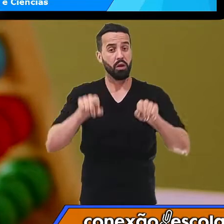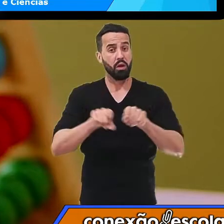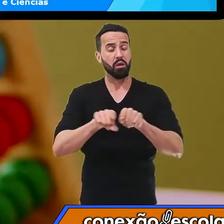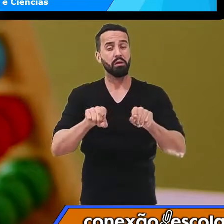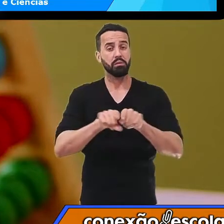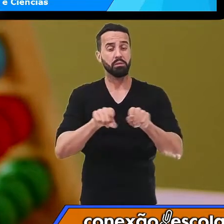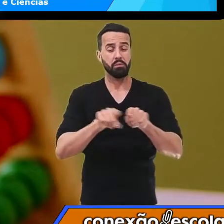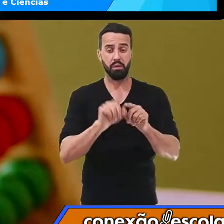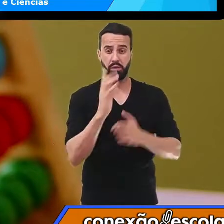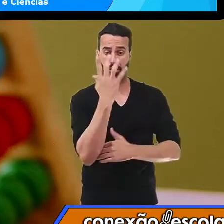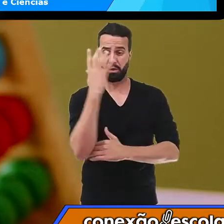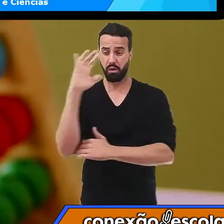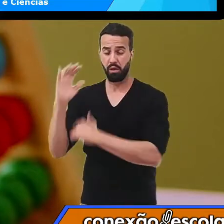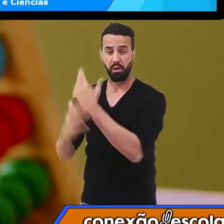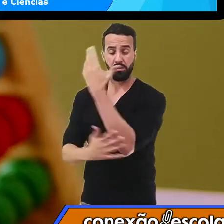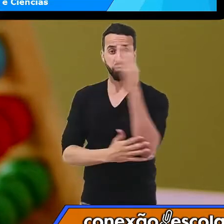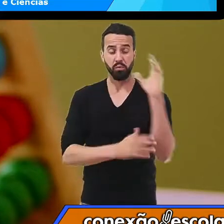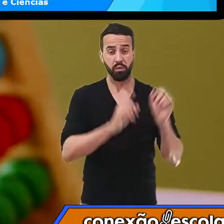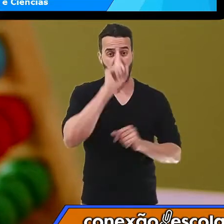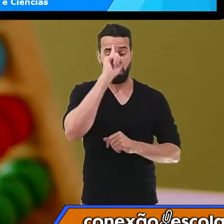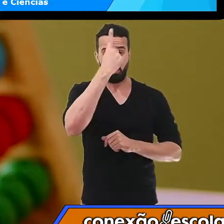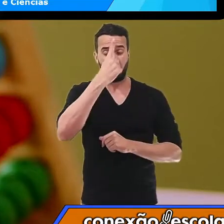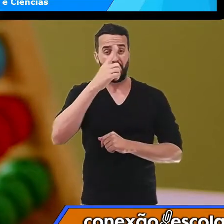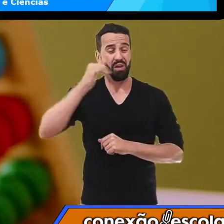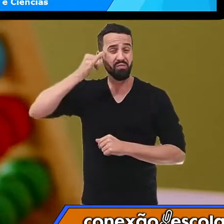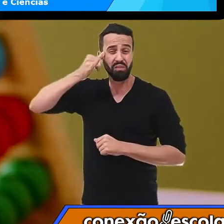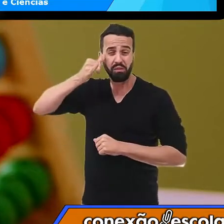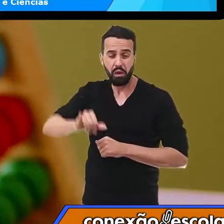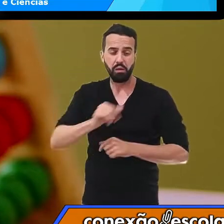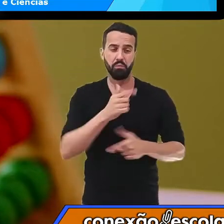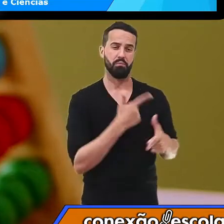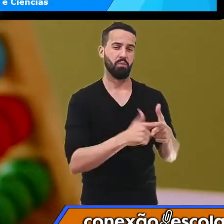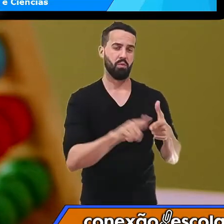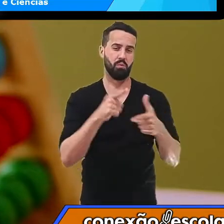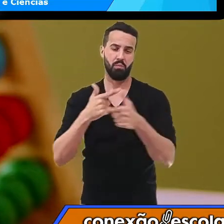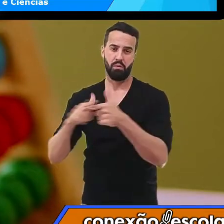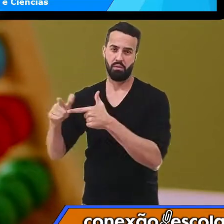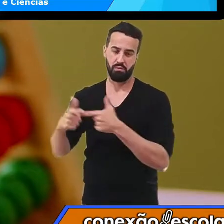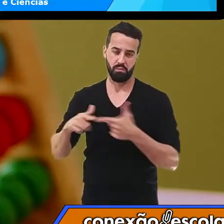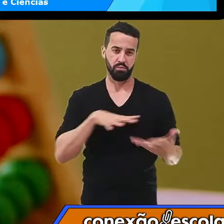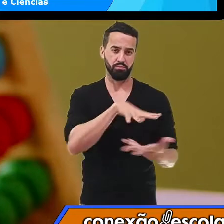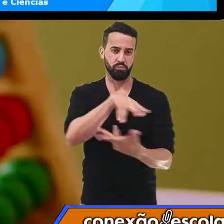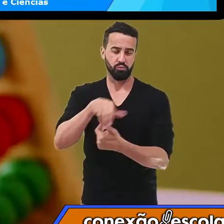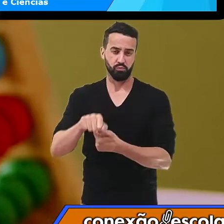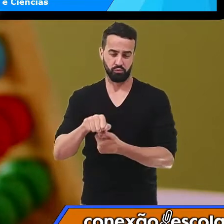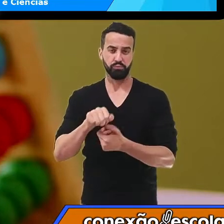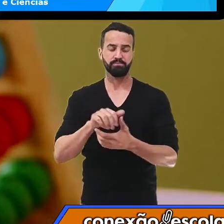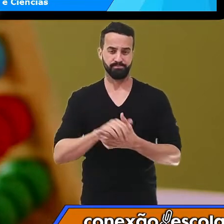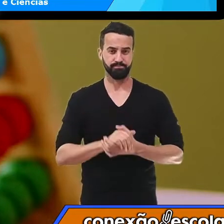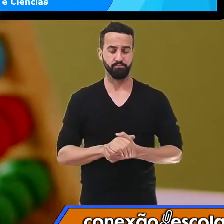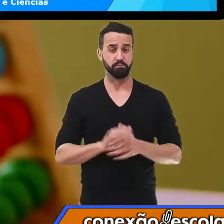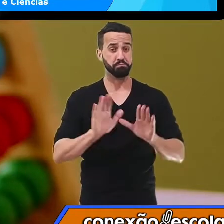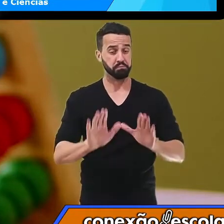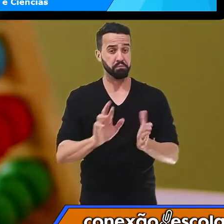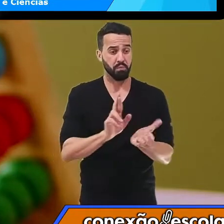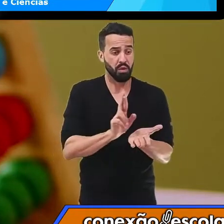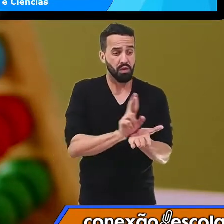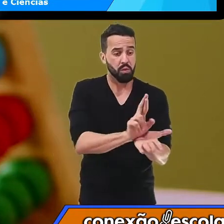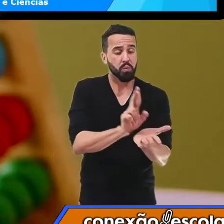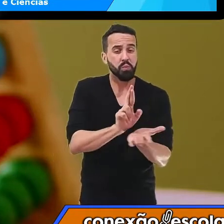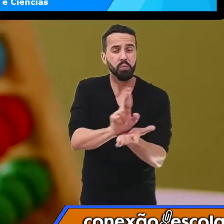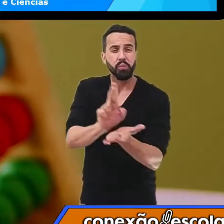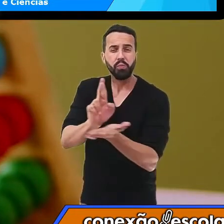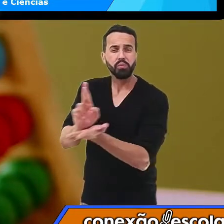a fim de evitar um colapso no nosso planeta. Então, nós falamos sobre recursos, mas quem são